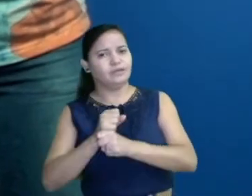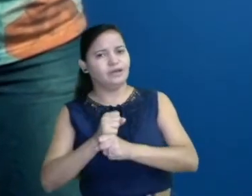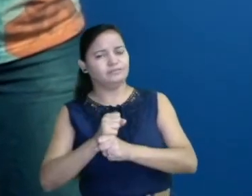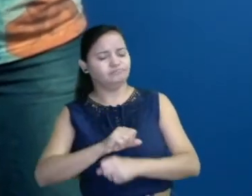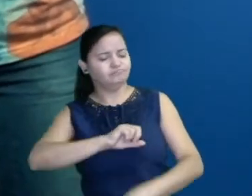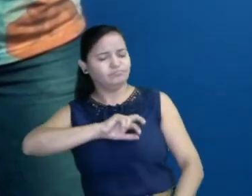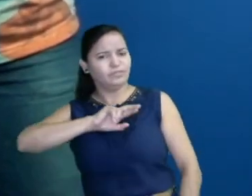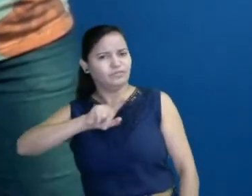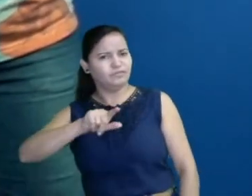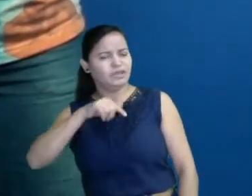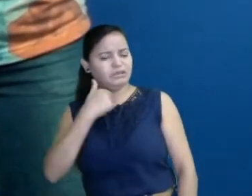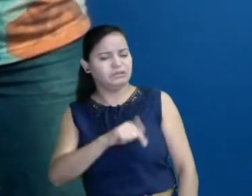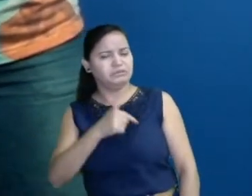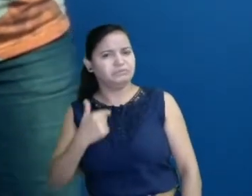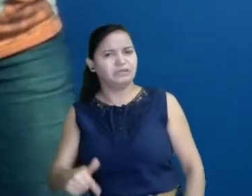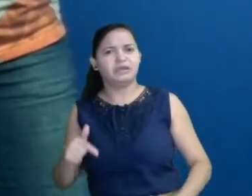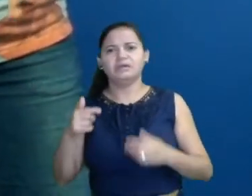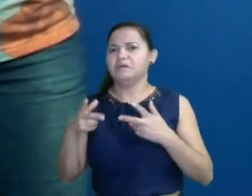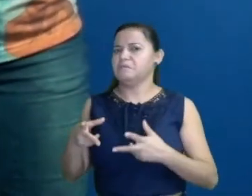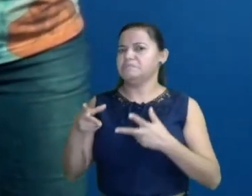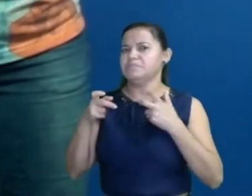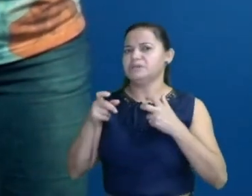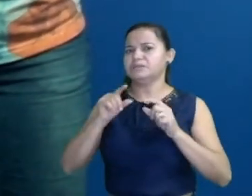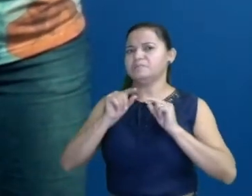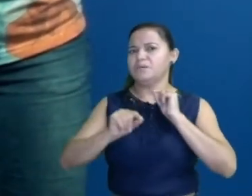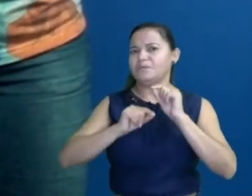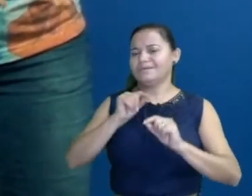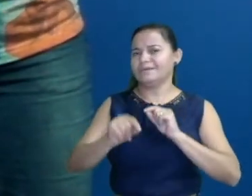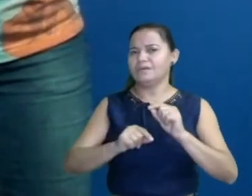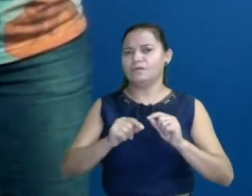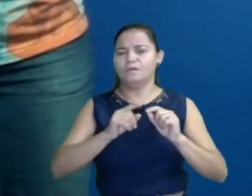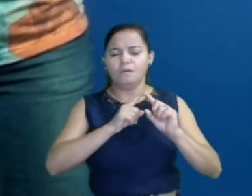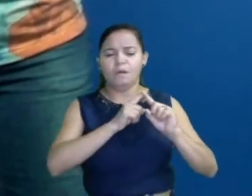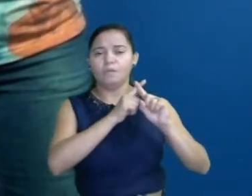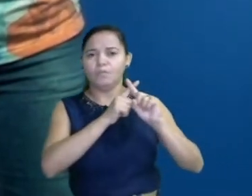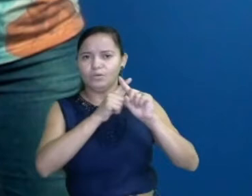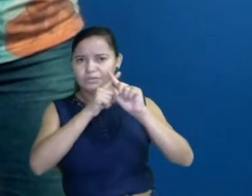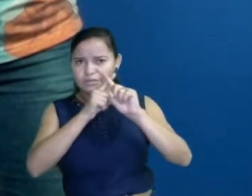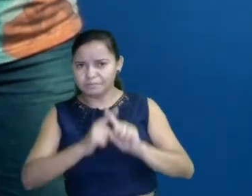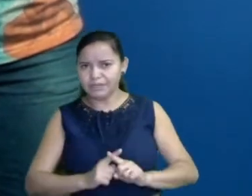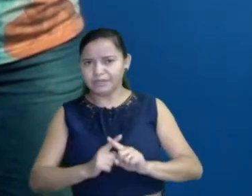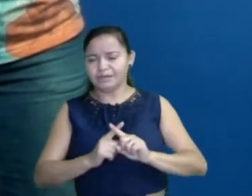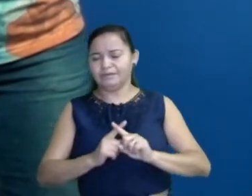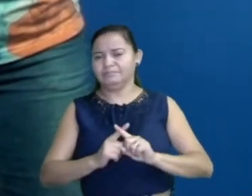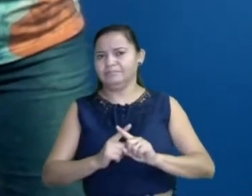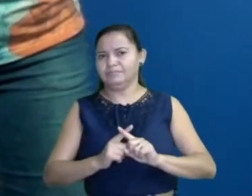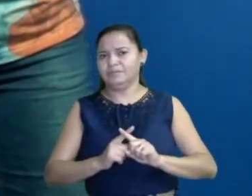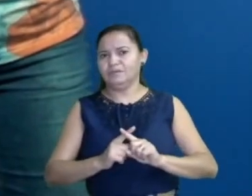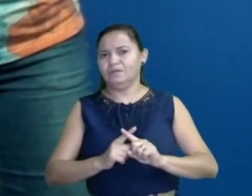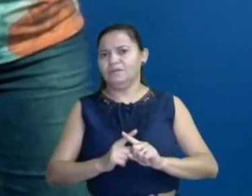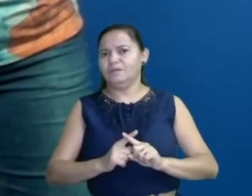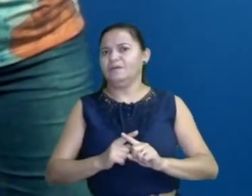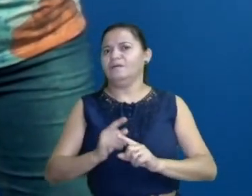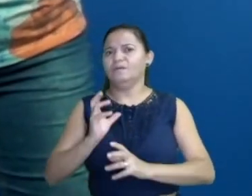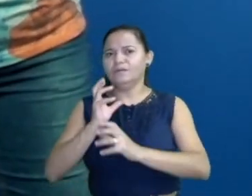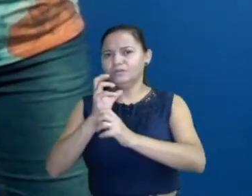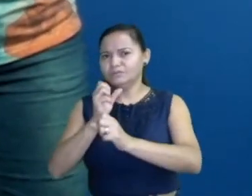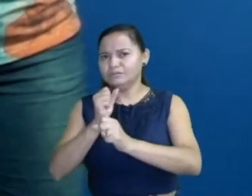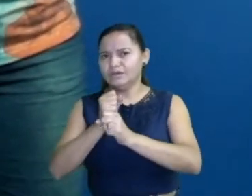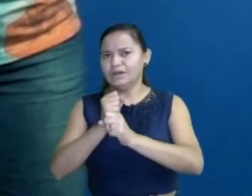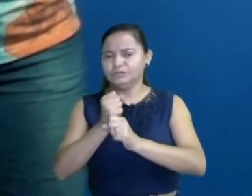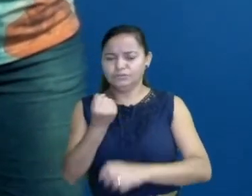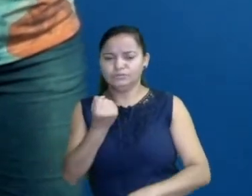tem diferença então a gente perceber o Real multiplicar o valor Qual a